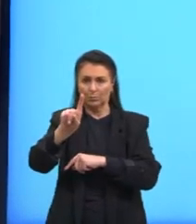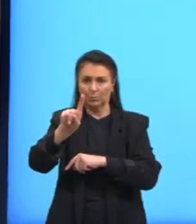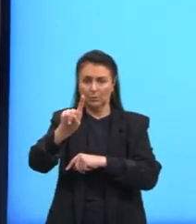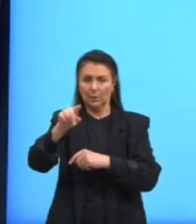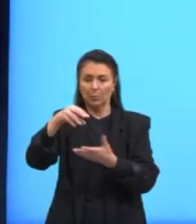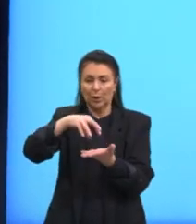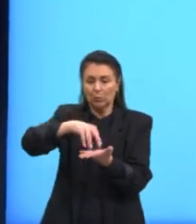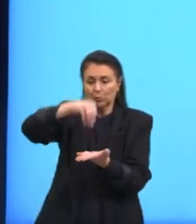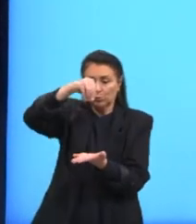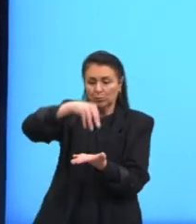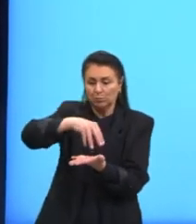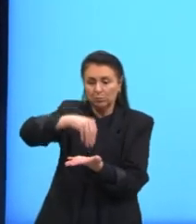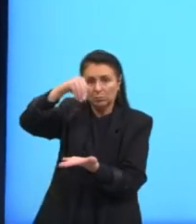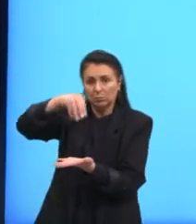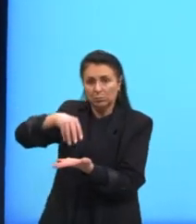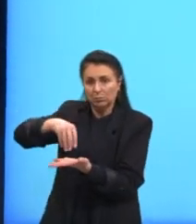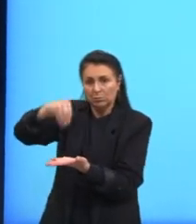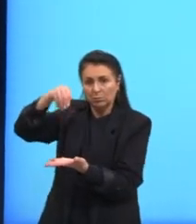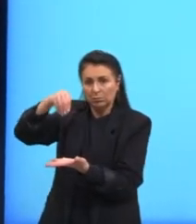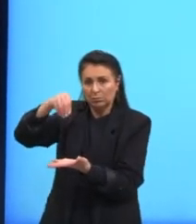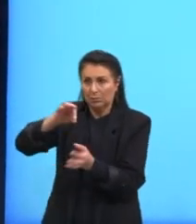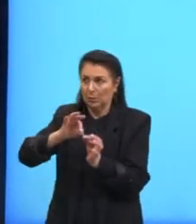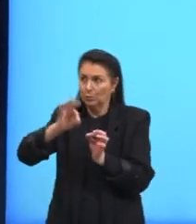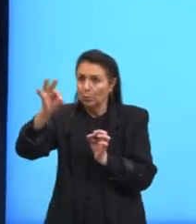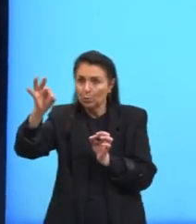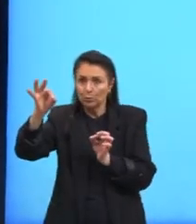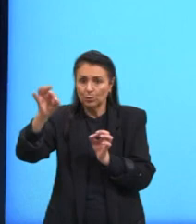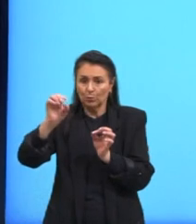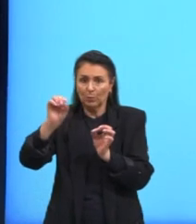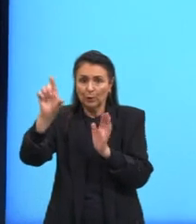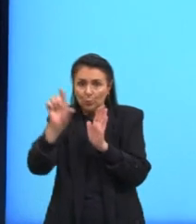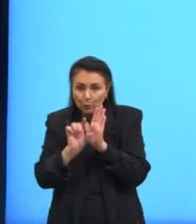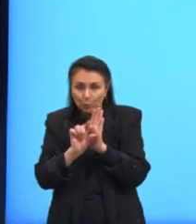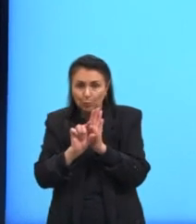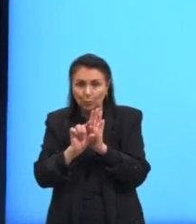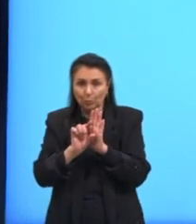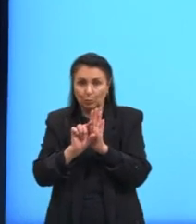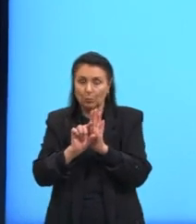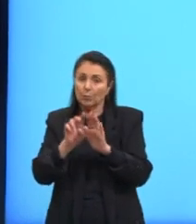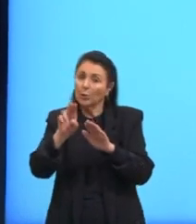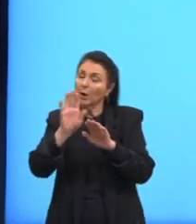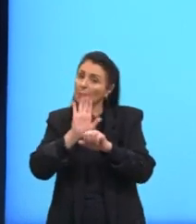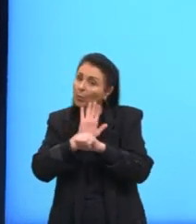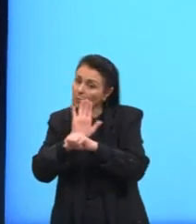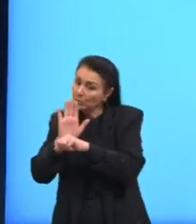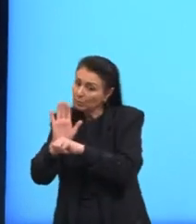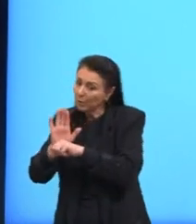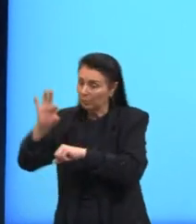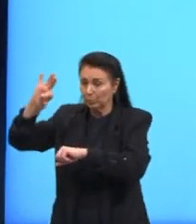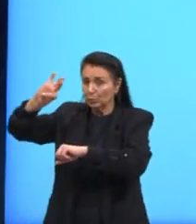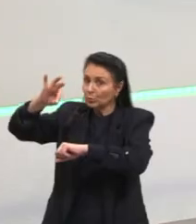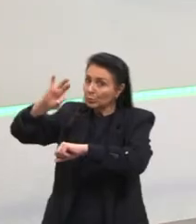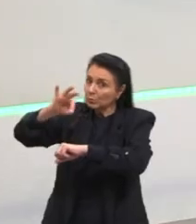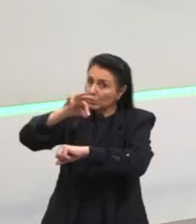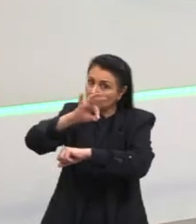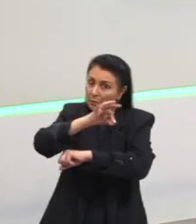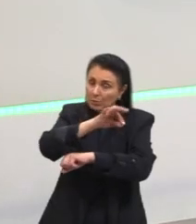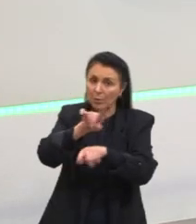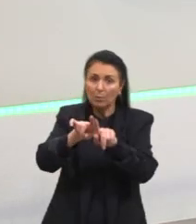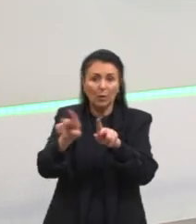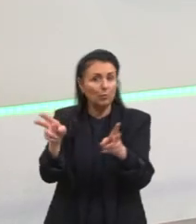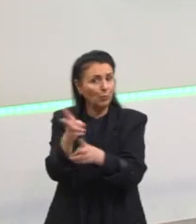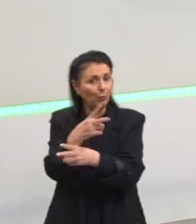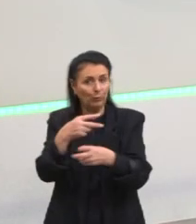né sugadora chego mais longe ou mais curtos são mais curtinhos Então pode ajudar numa polinização por insetos mas por